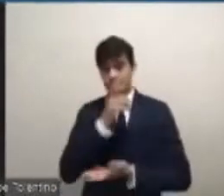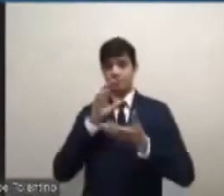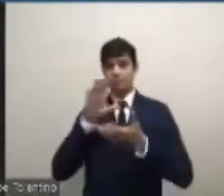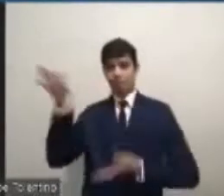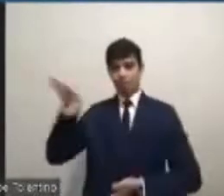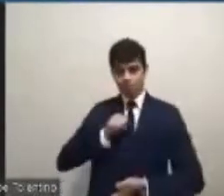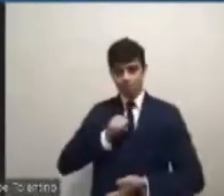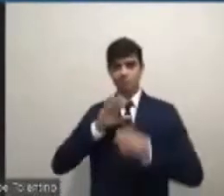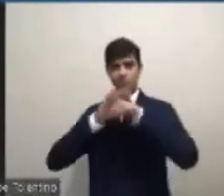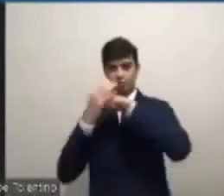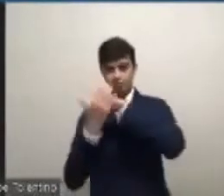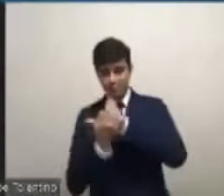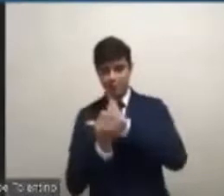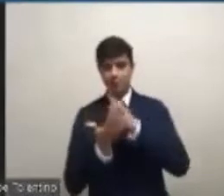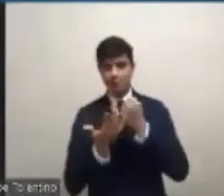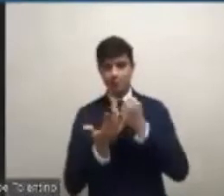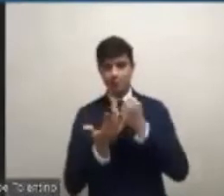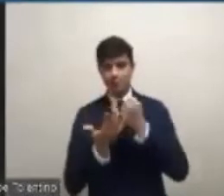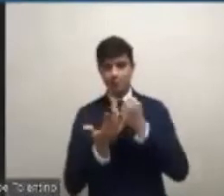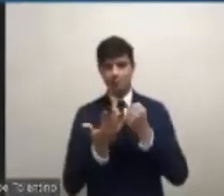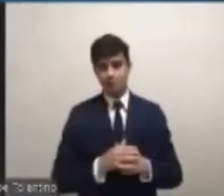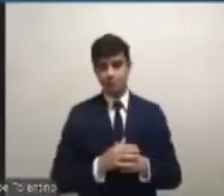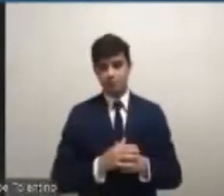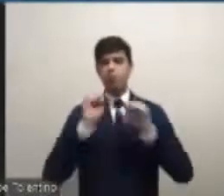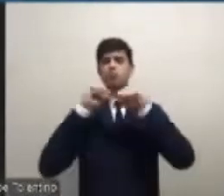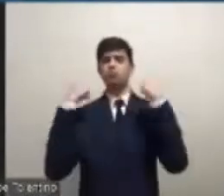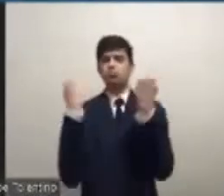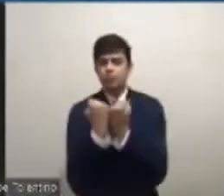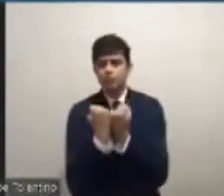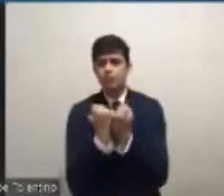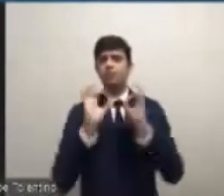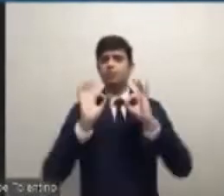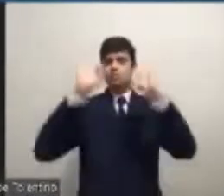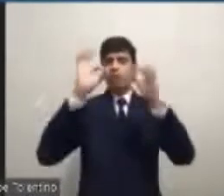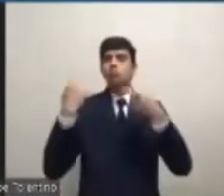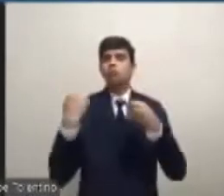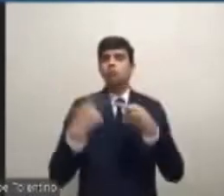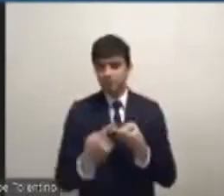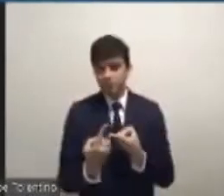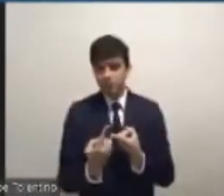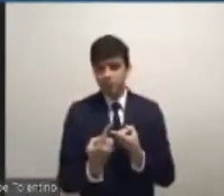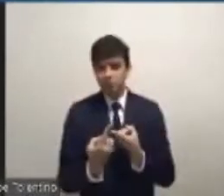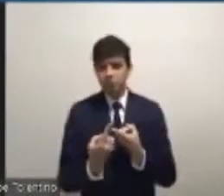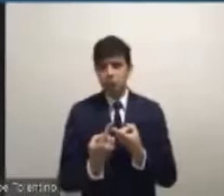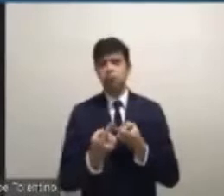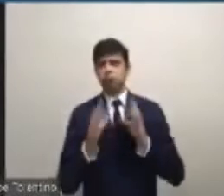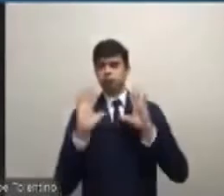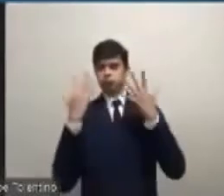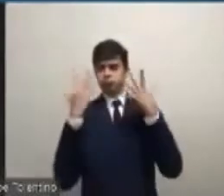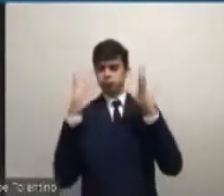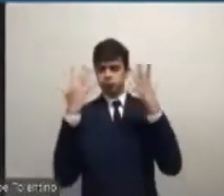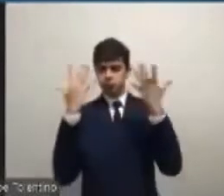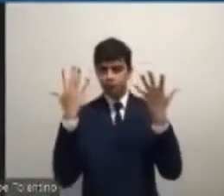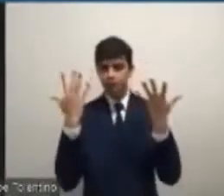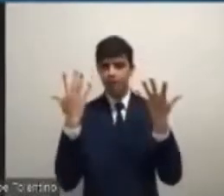Seminário esse que revela uma iniciativa que merece elogios pela